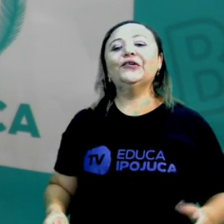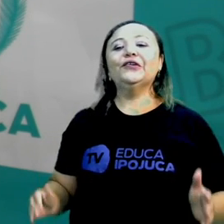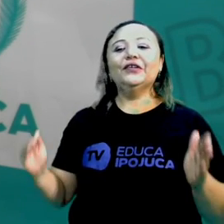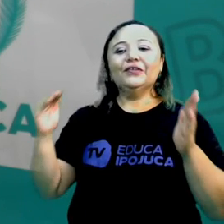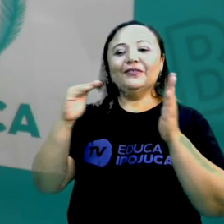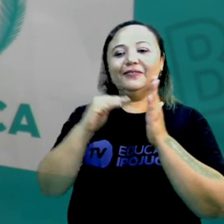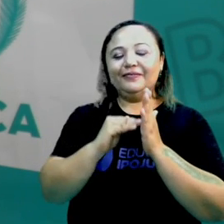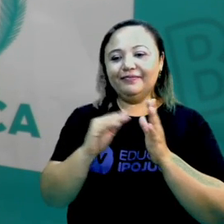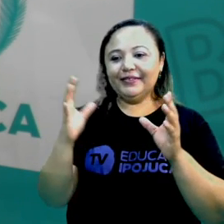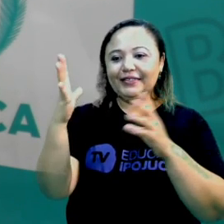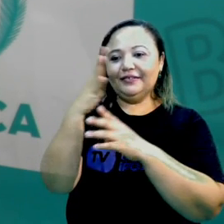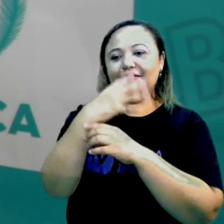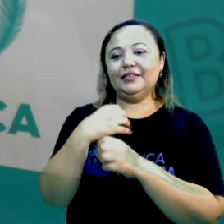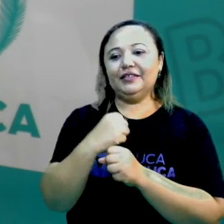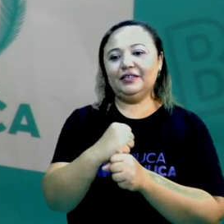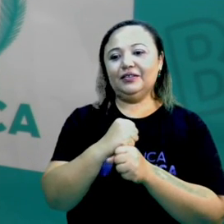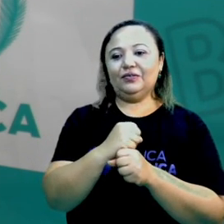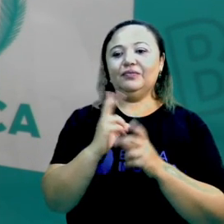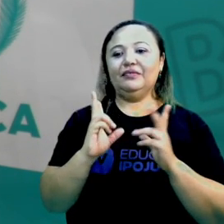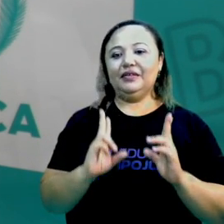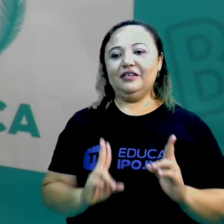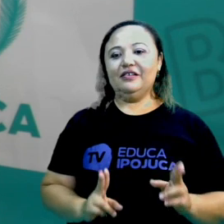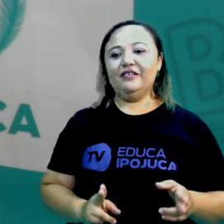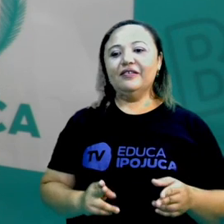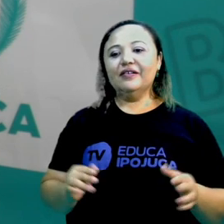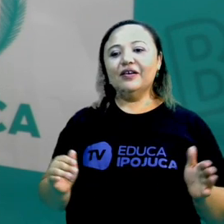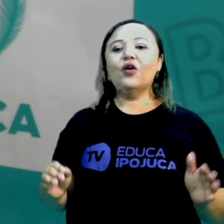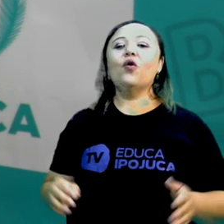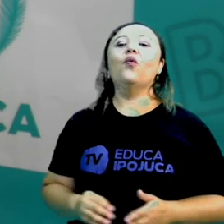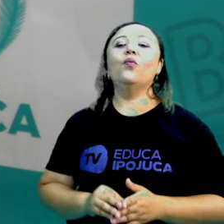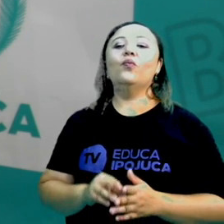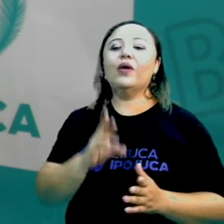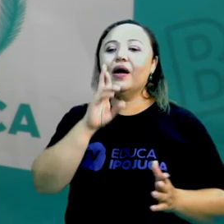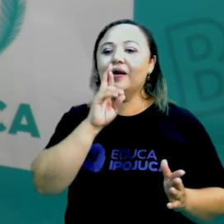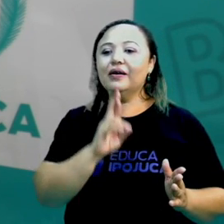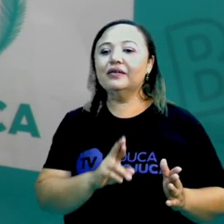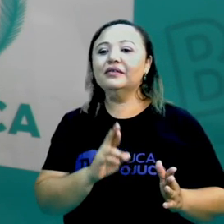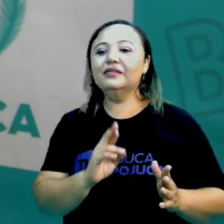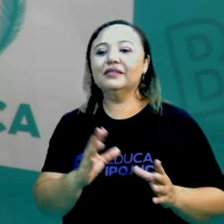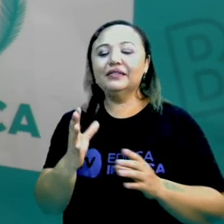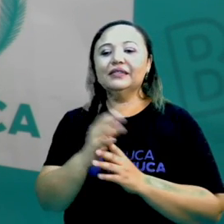final a soma que é igual ao total, né? Chamamos de